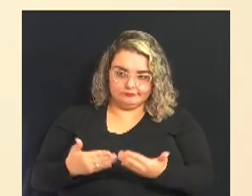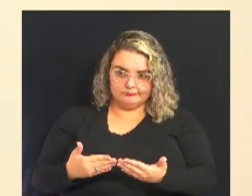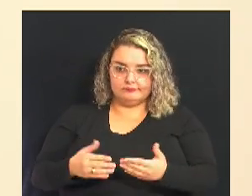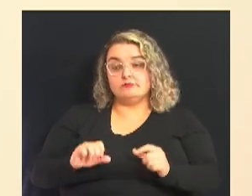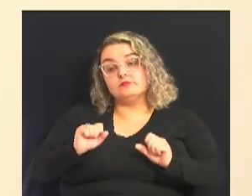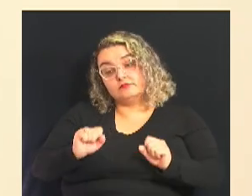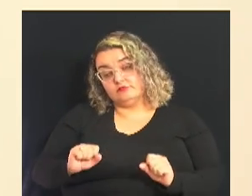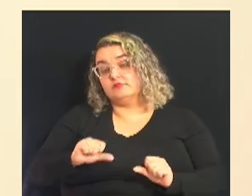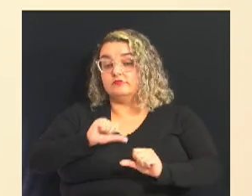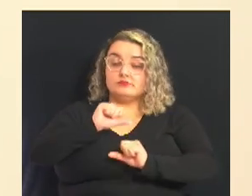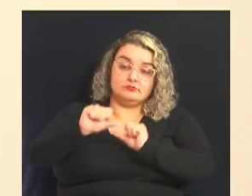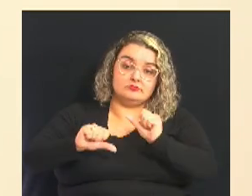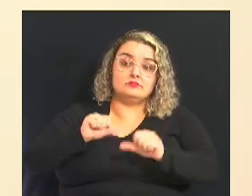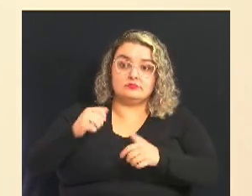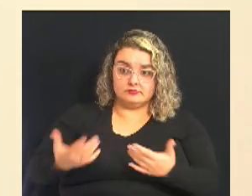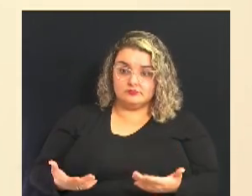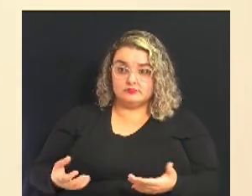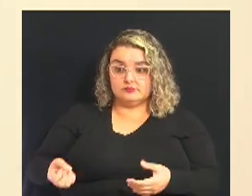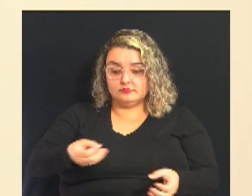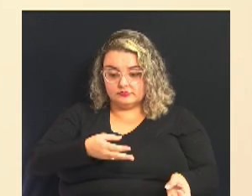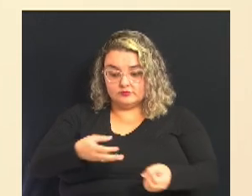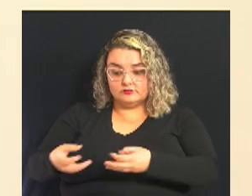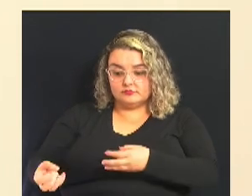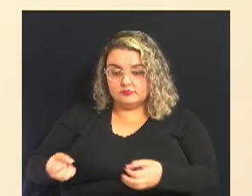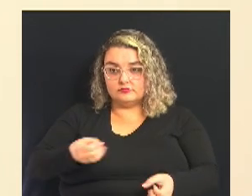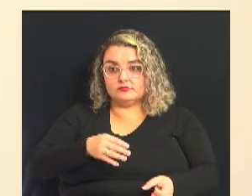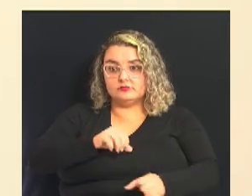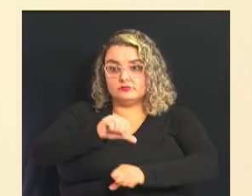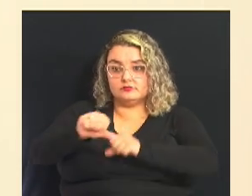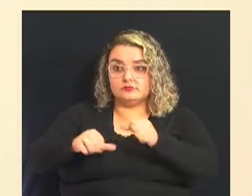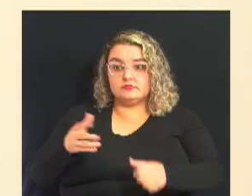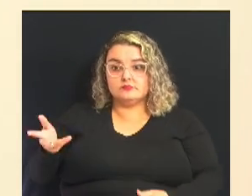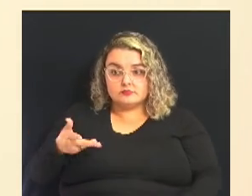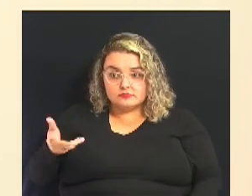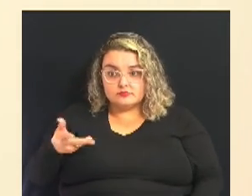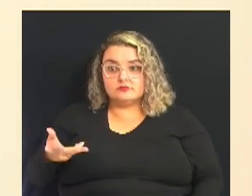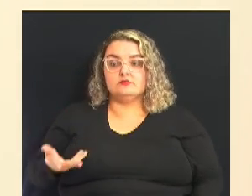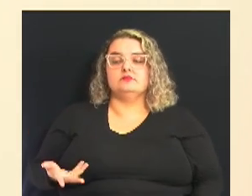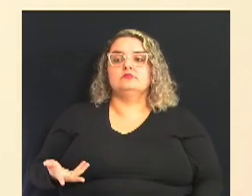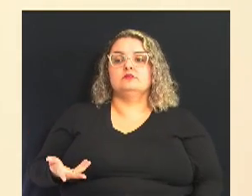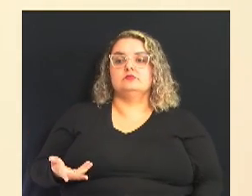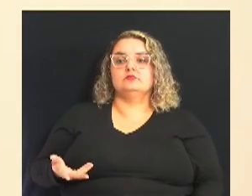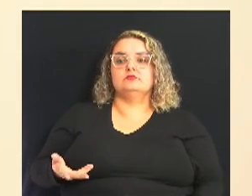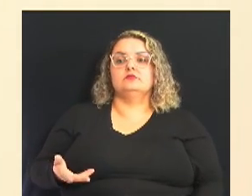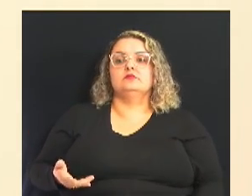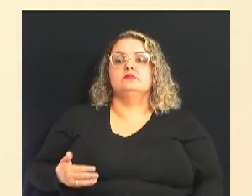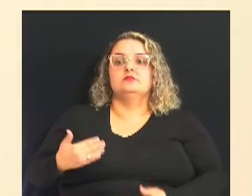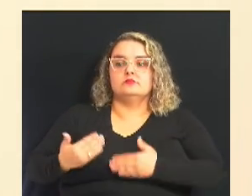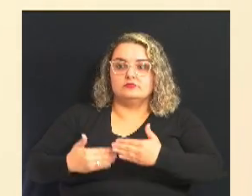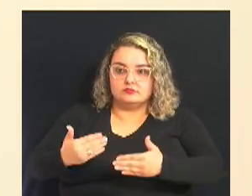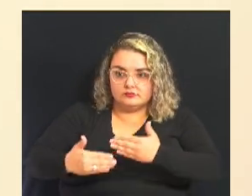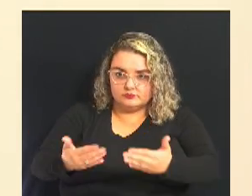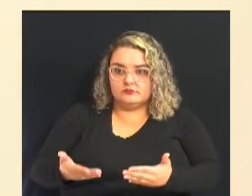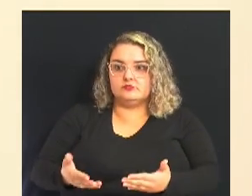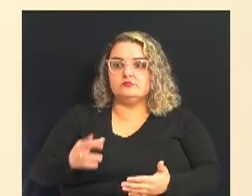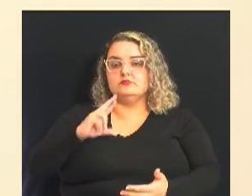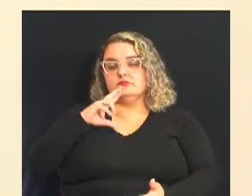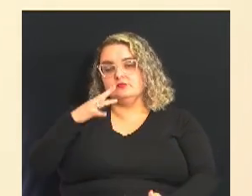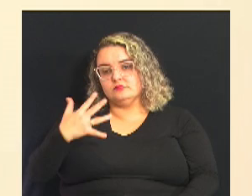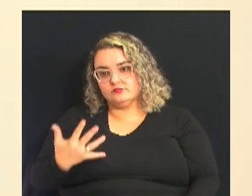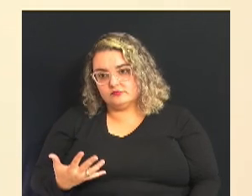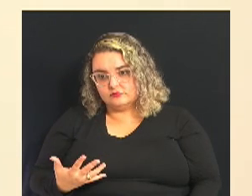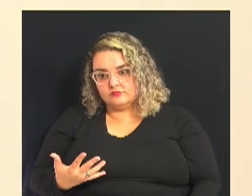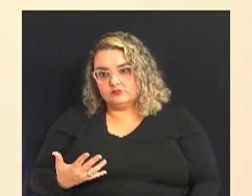ser mudado e otimizado. Isso vai reverter em velocidade nos processos para serem resolvidos